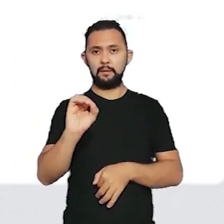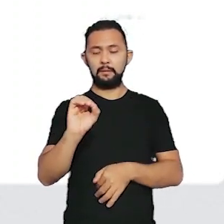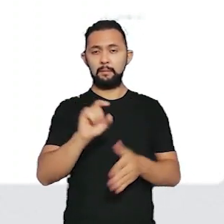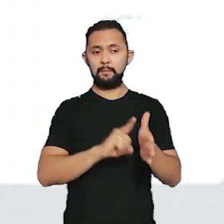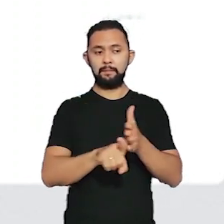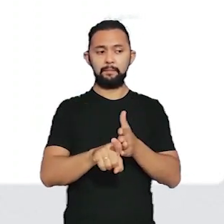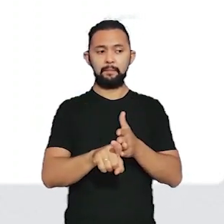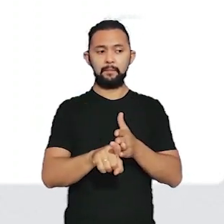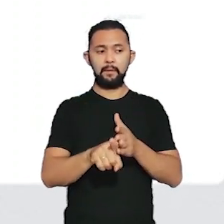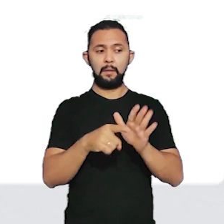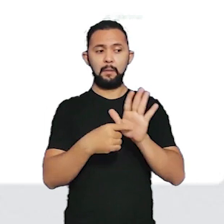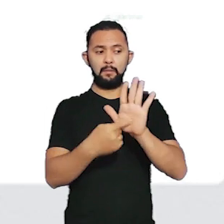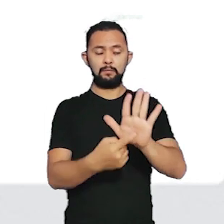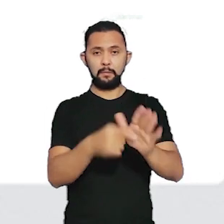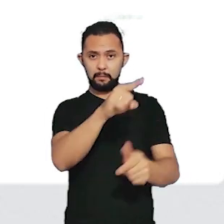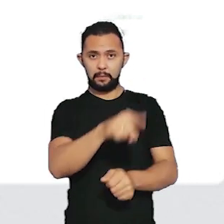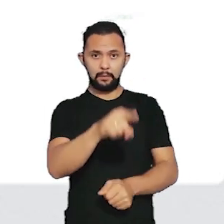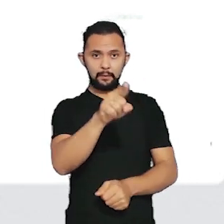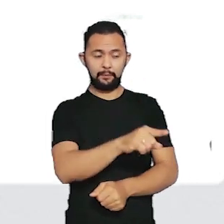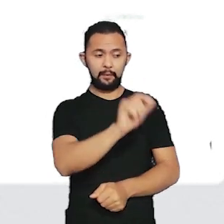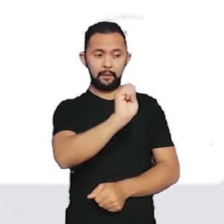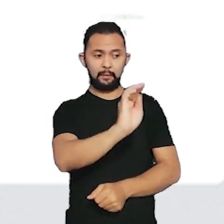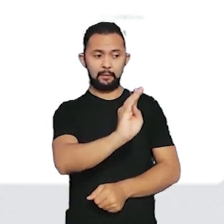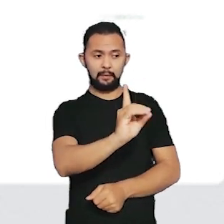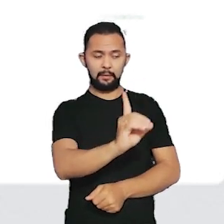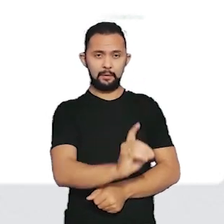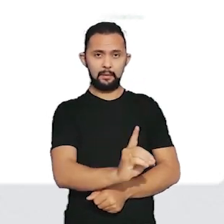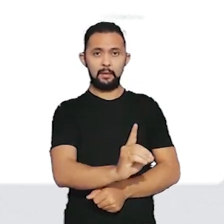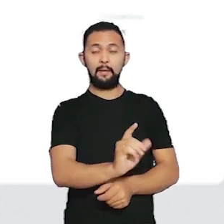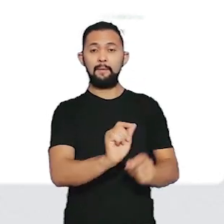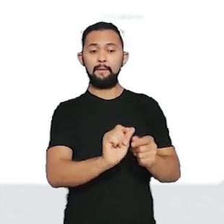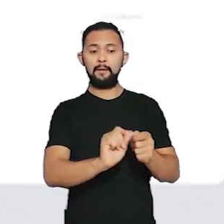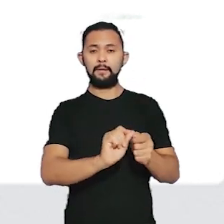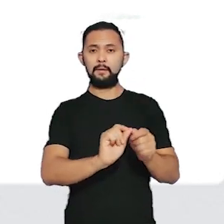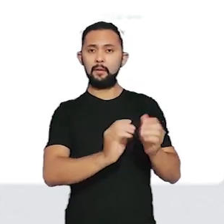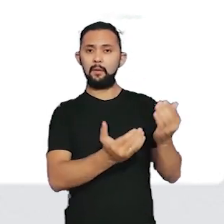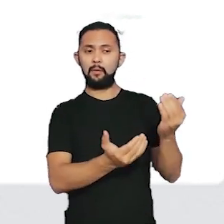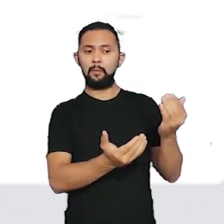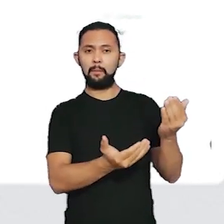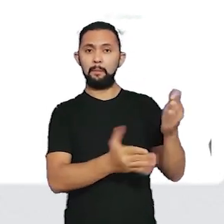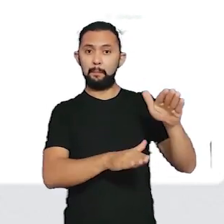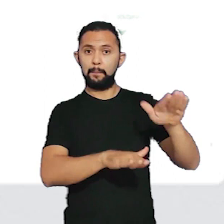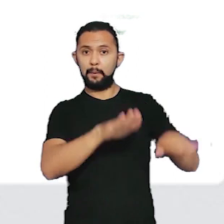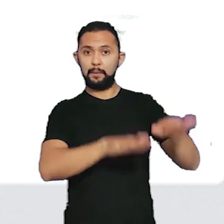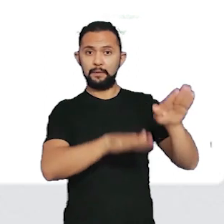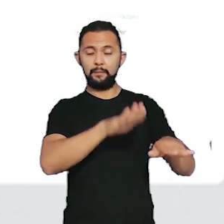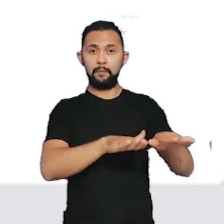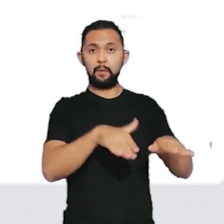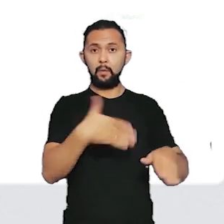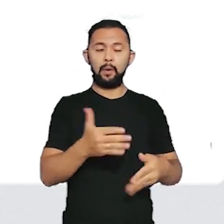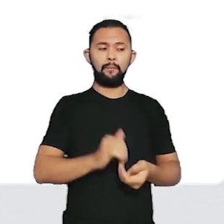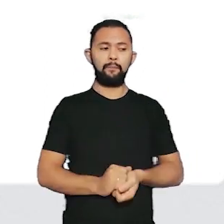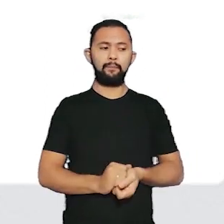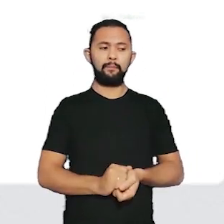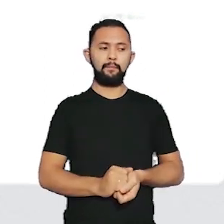Assinale a alternativa que apresenta uma oração proporcional. É uma ideia aí de proporção. Embora eu não goste de